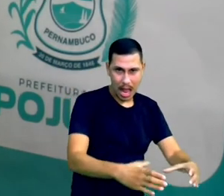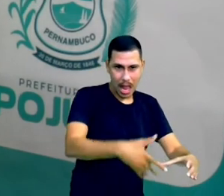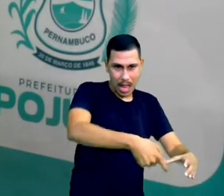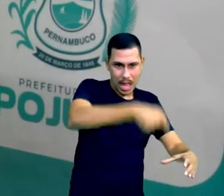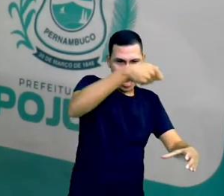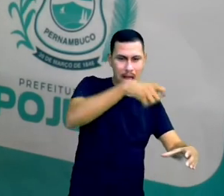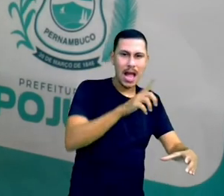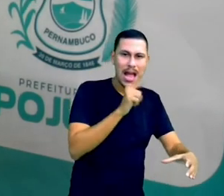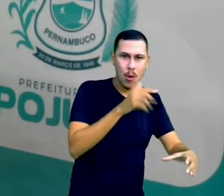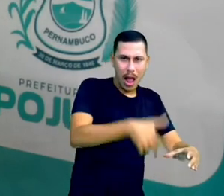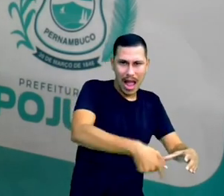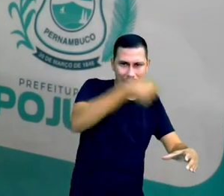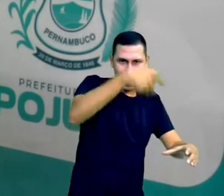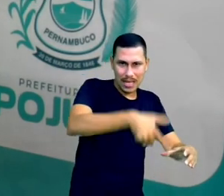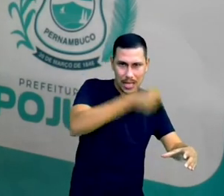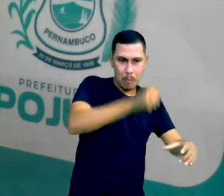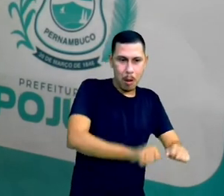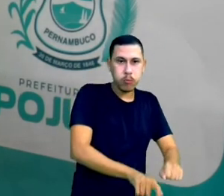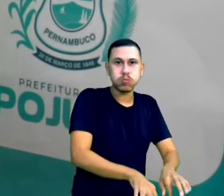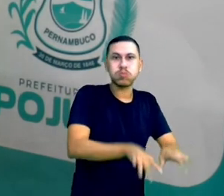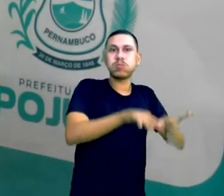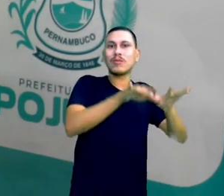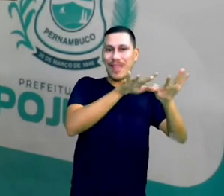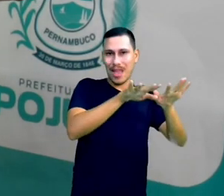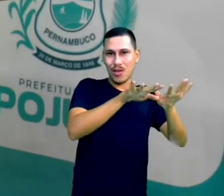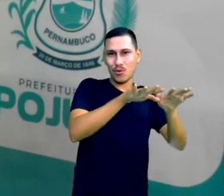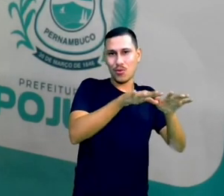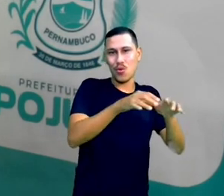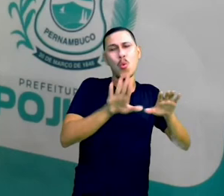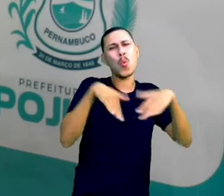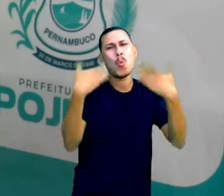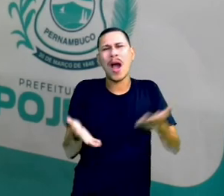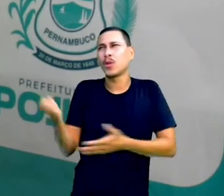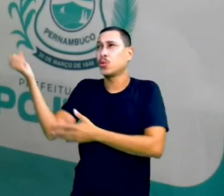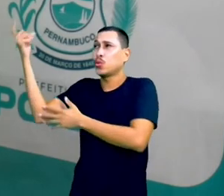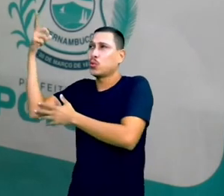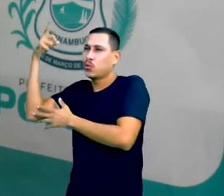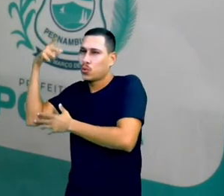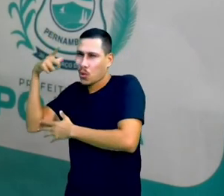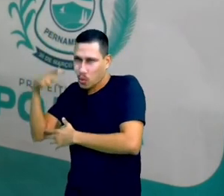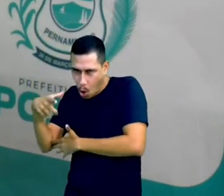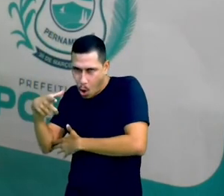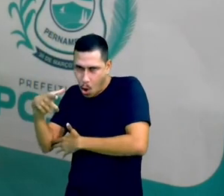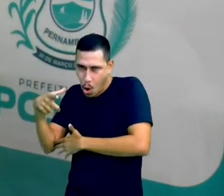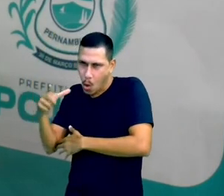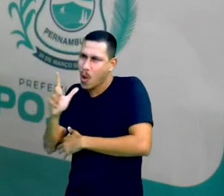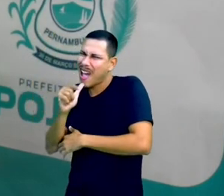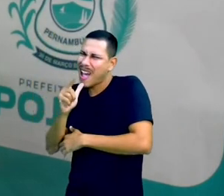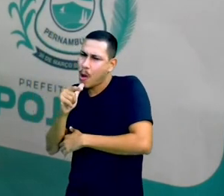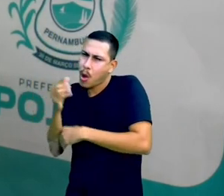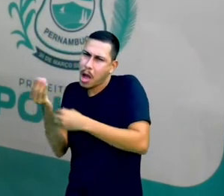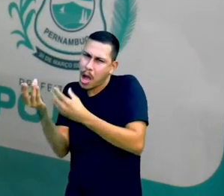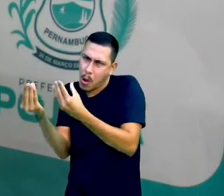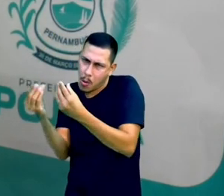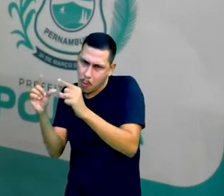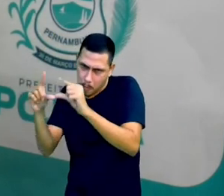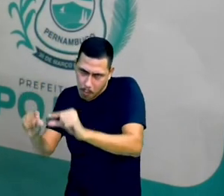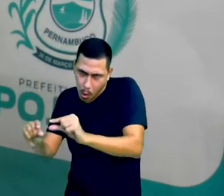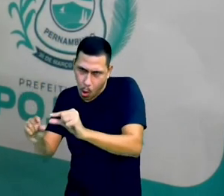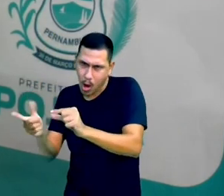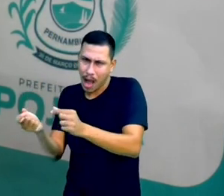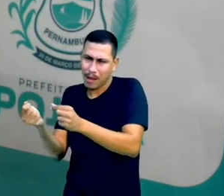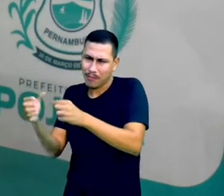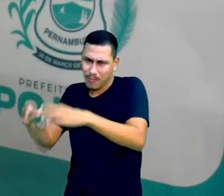poço, ele vai estar mais cheio do que quando estamos no período de seca, porque durante a chuva aquela água